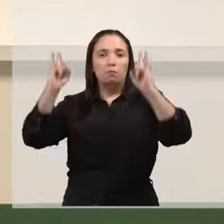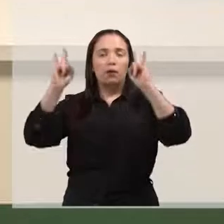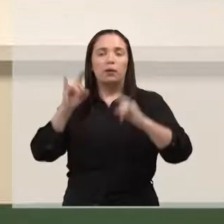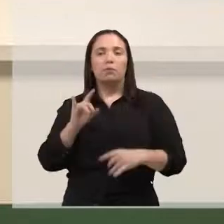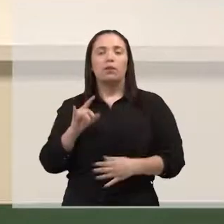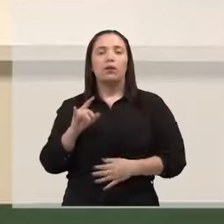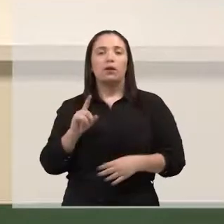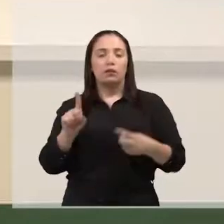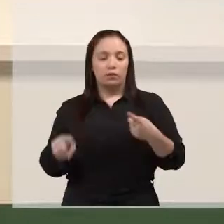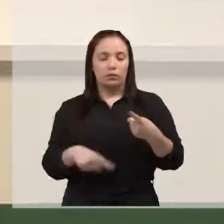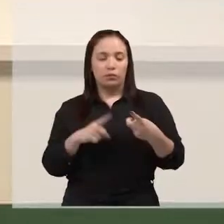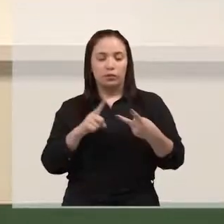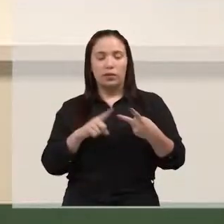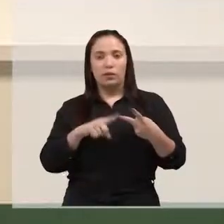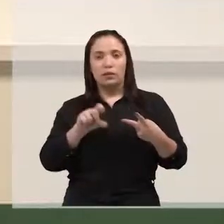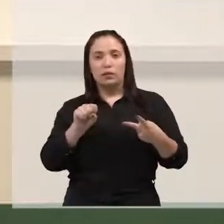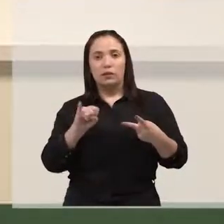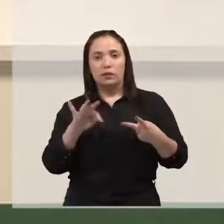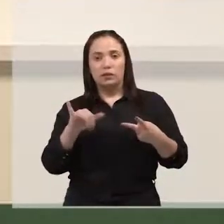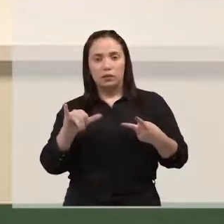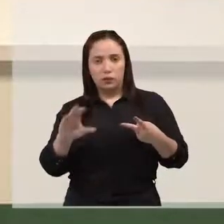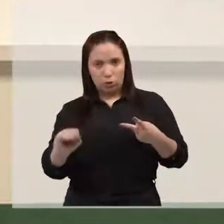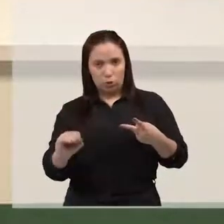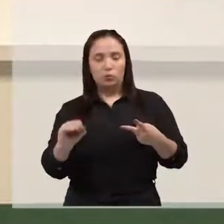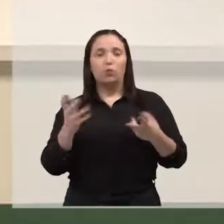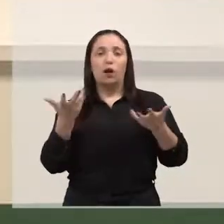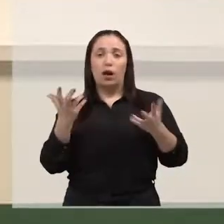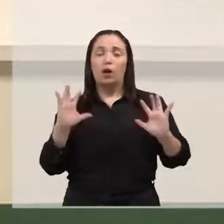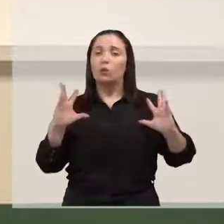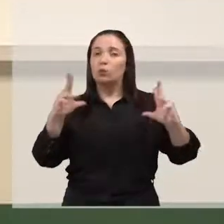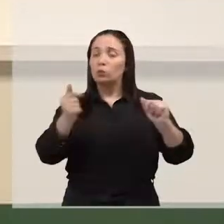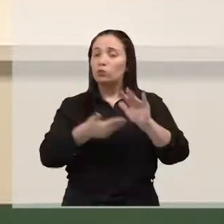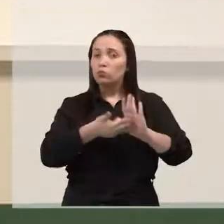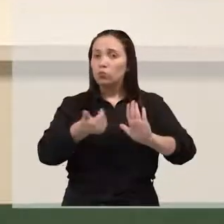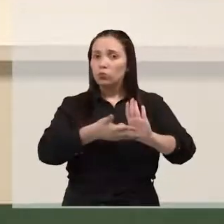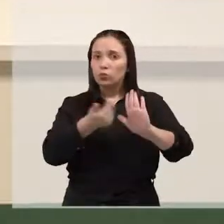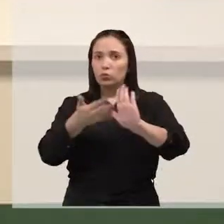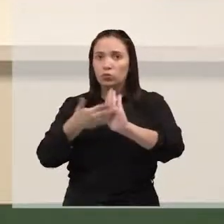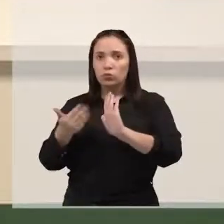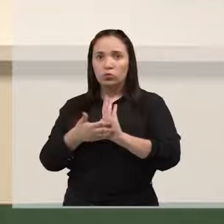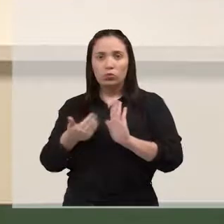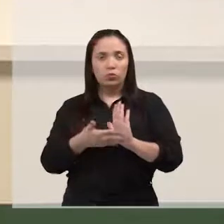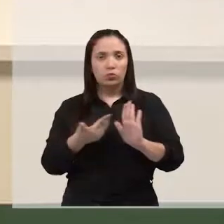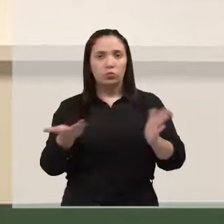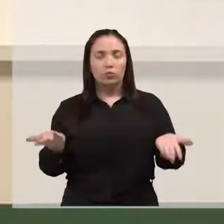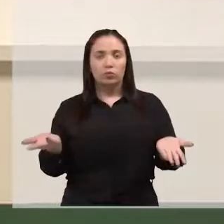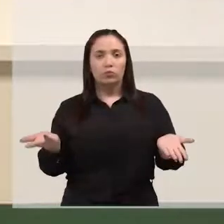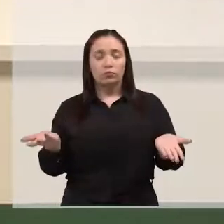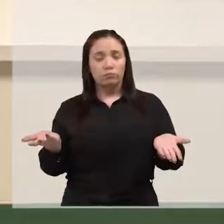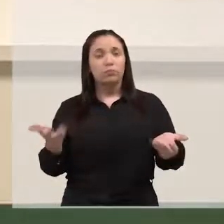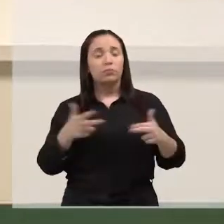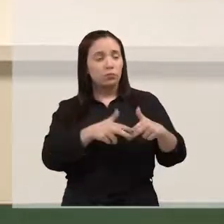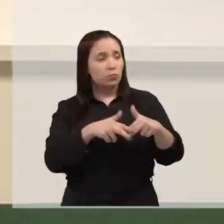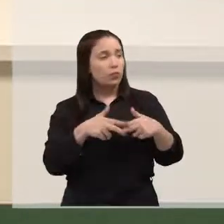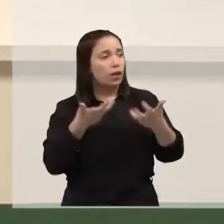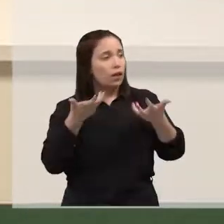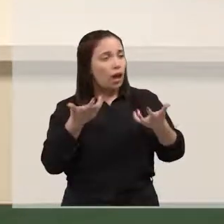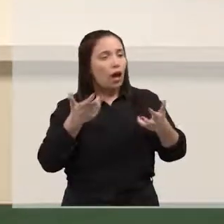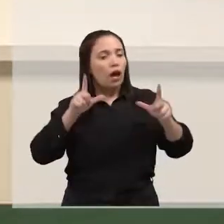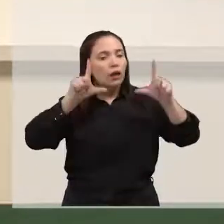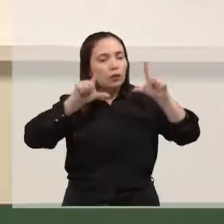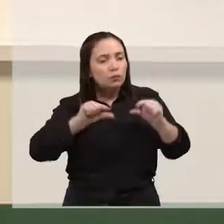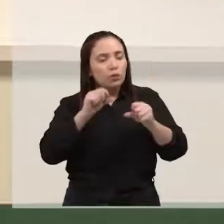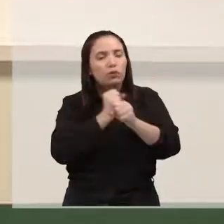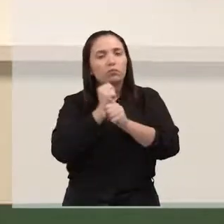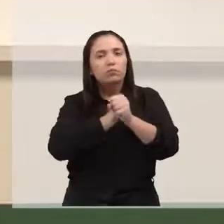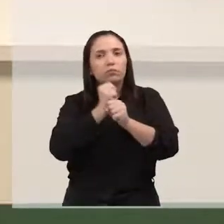triplex não foi julgado. Não, eles querem validar também o processo. Os relatos. Mas se sair do triplex, acabou. Exatamente, para diminuir a pena de Lula.